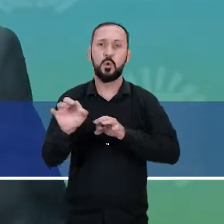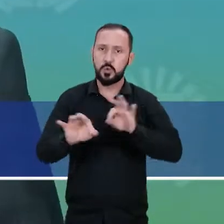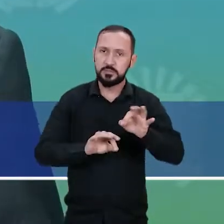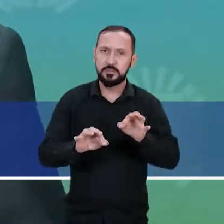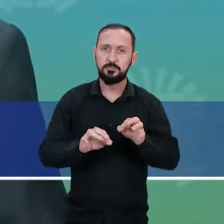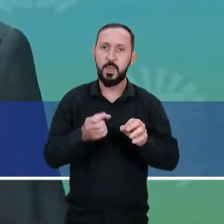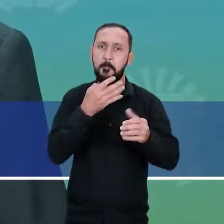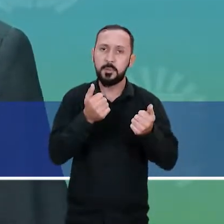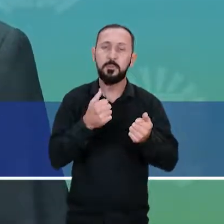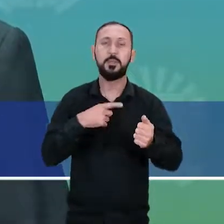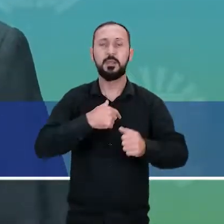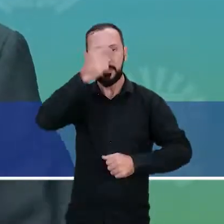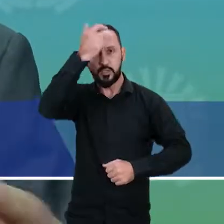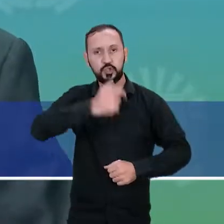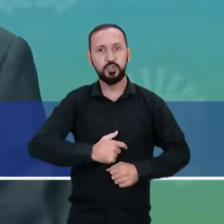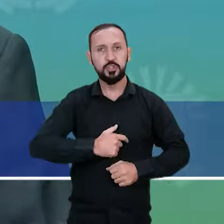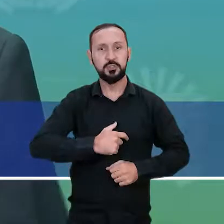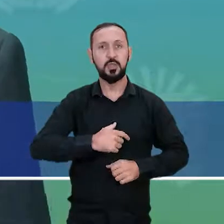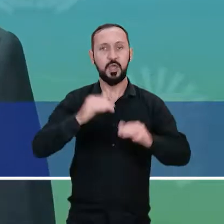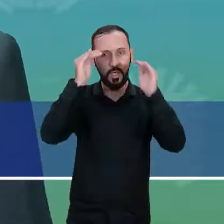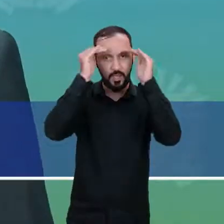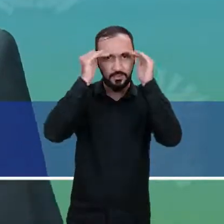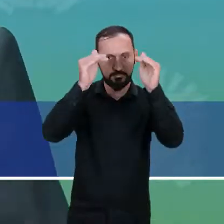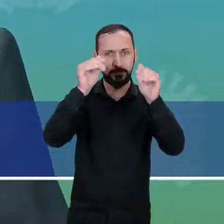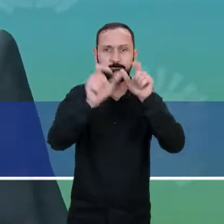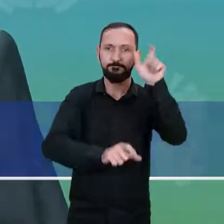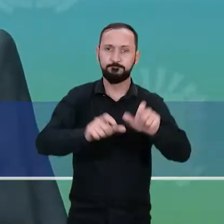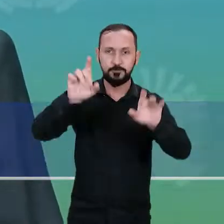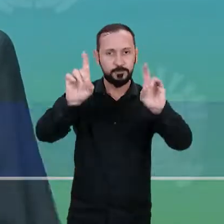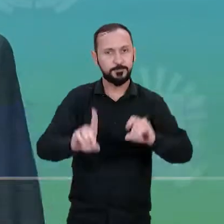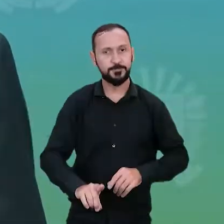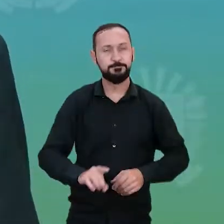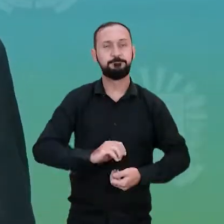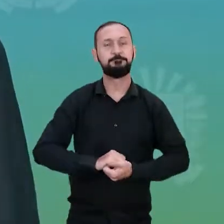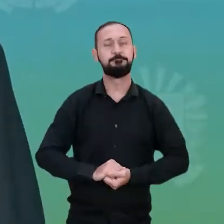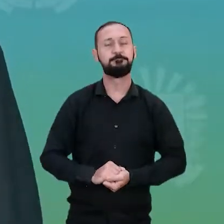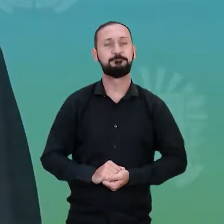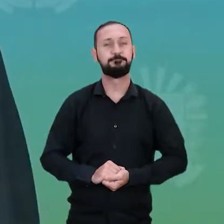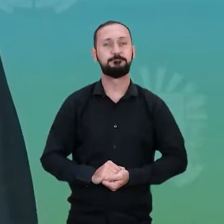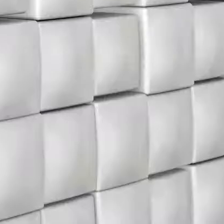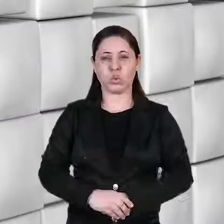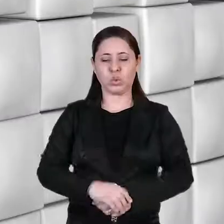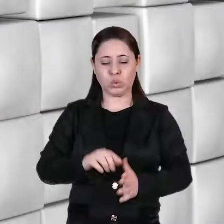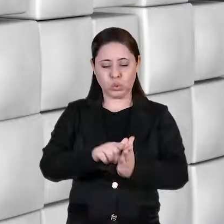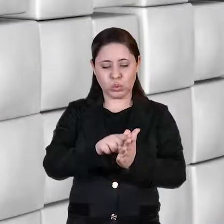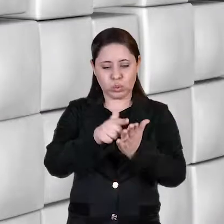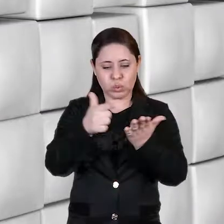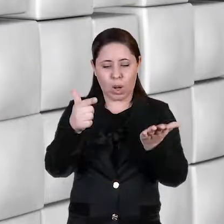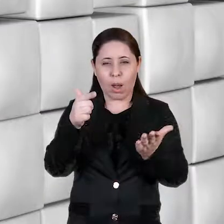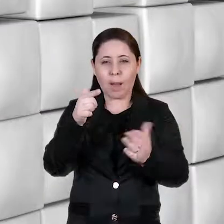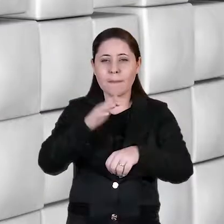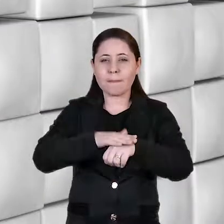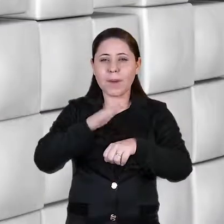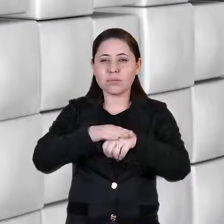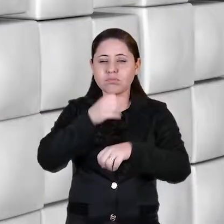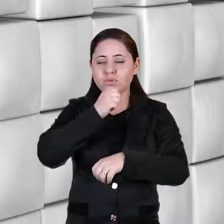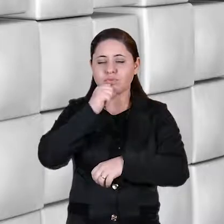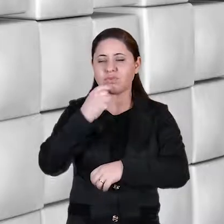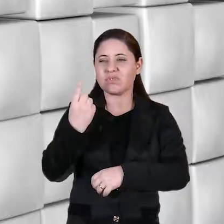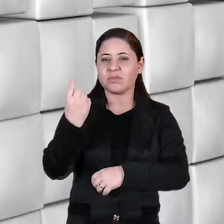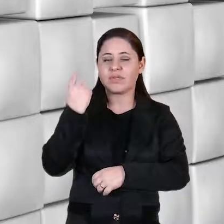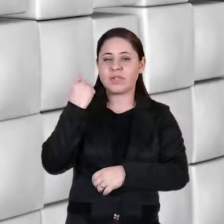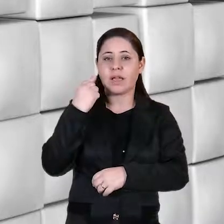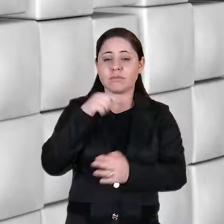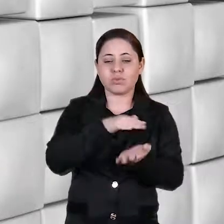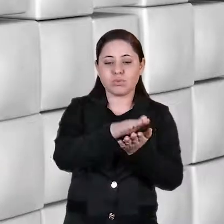que é possível ser feito para dar mais dignidade e respeito às pessoas com deficiência especial. O jornal mais antigo,